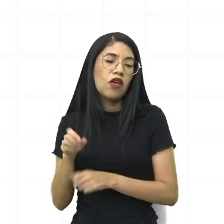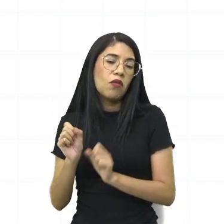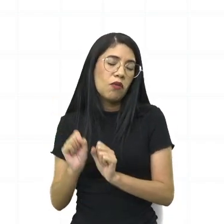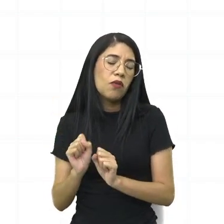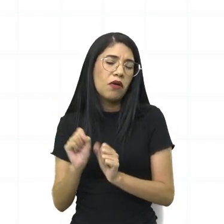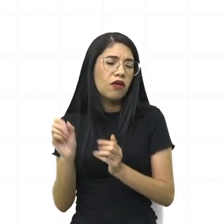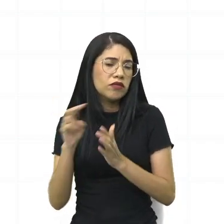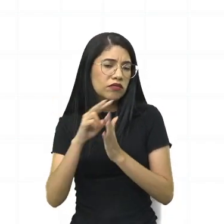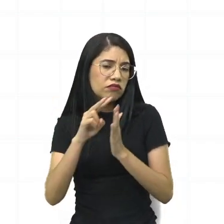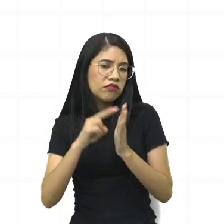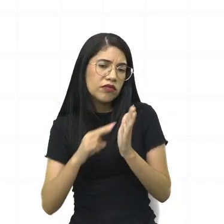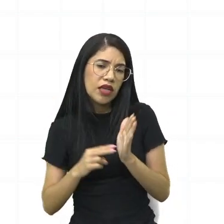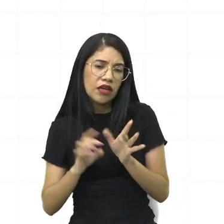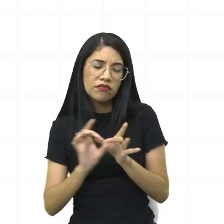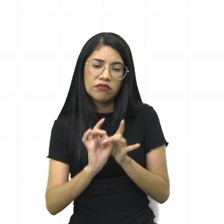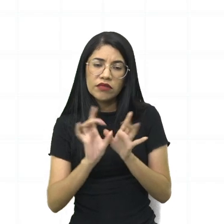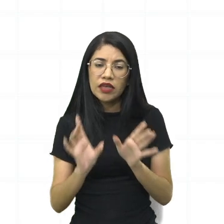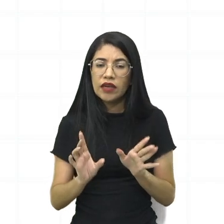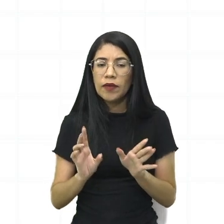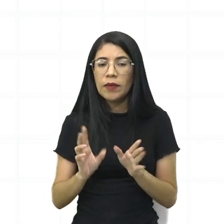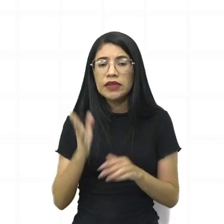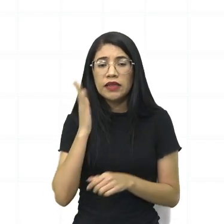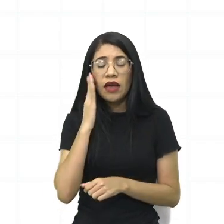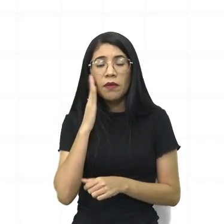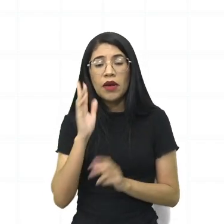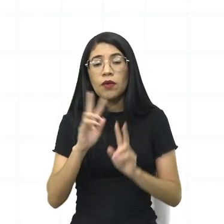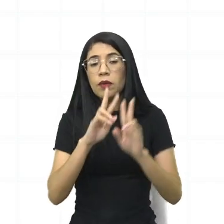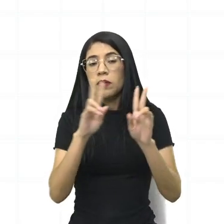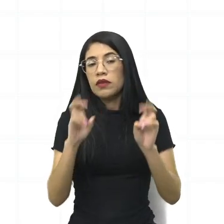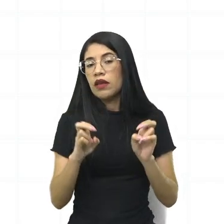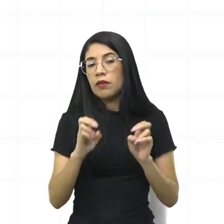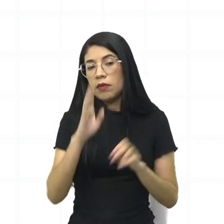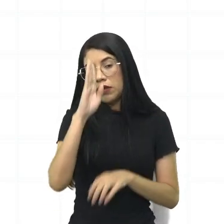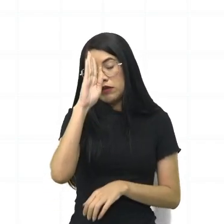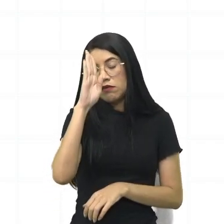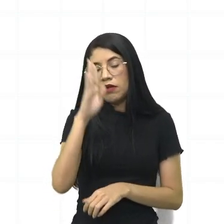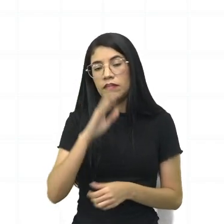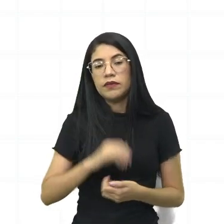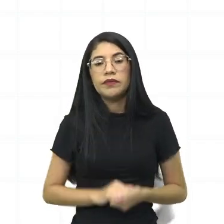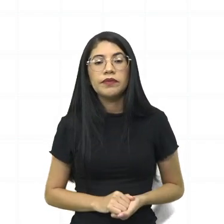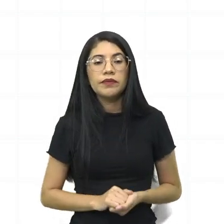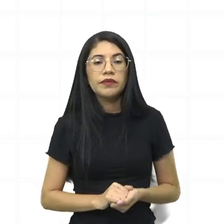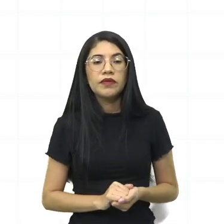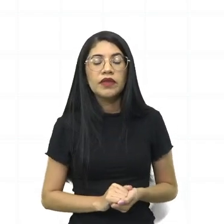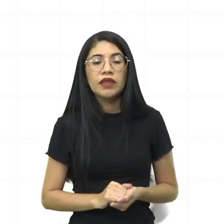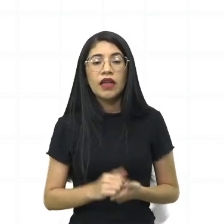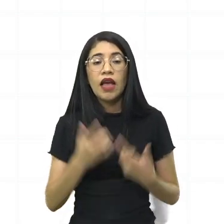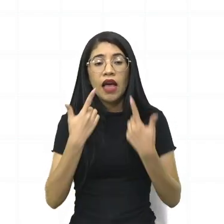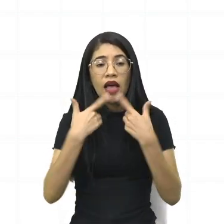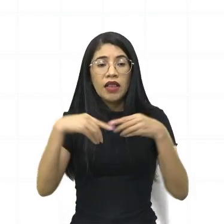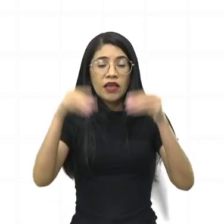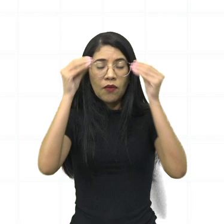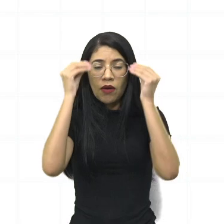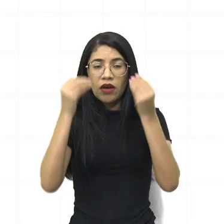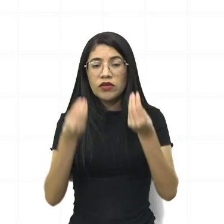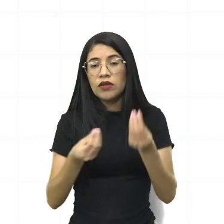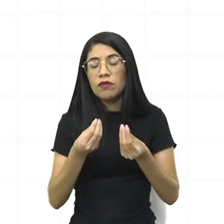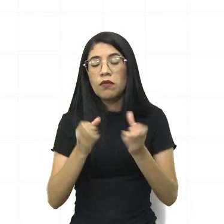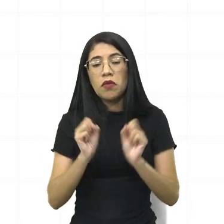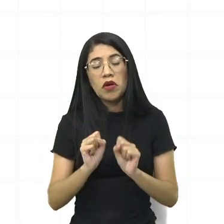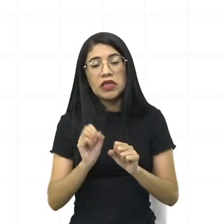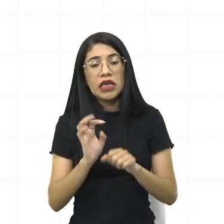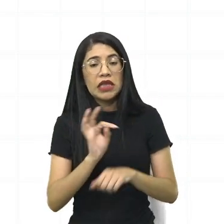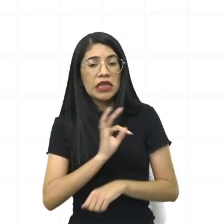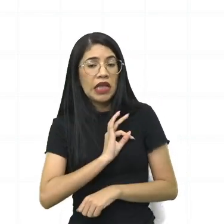ter uma ideia do que se trata, né? Esse objeto. A linguagem do texto pode ser técnica